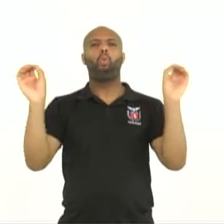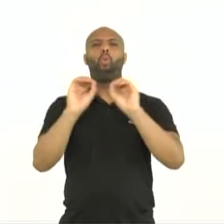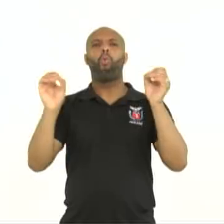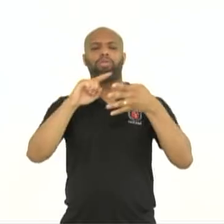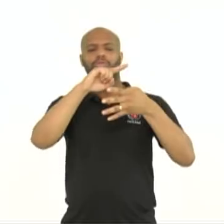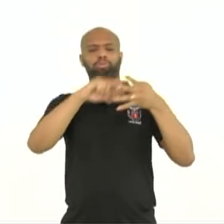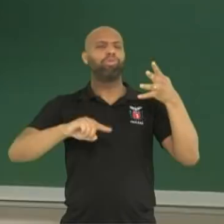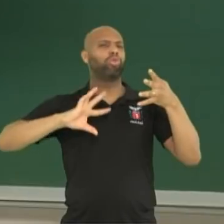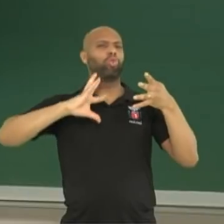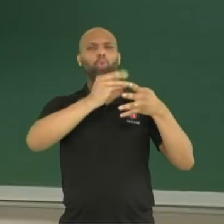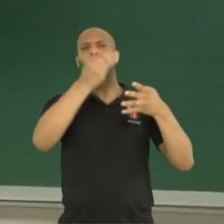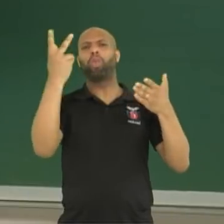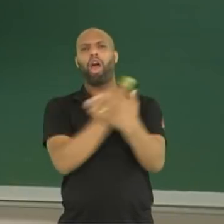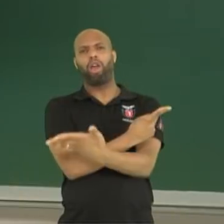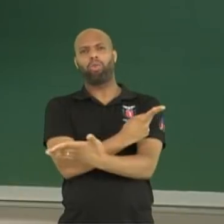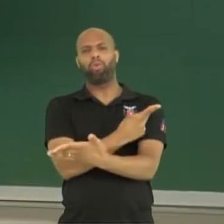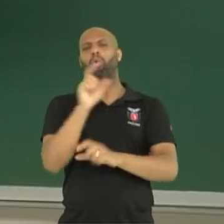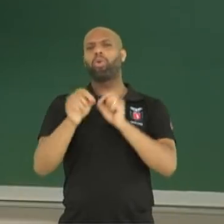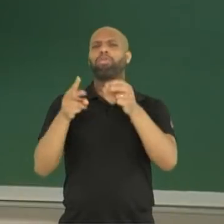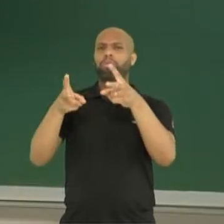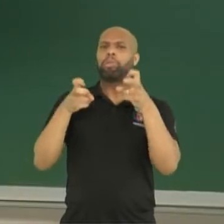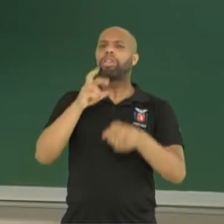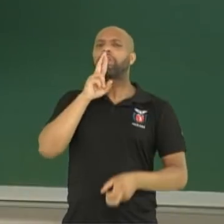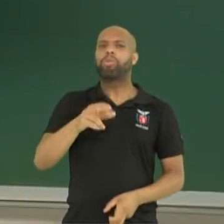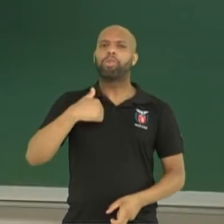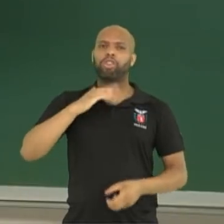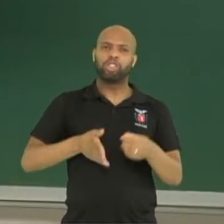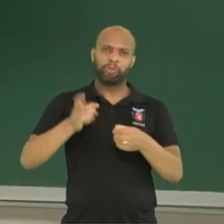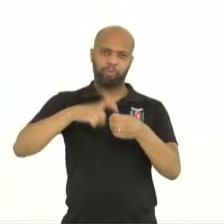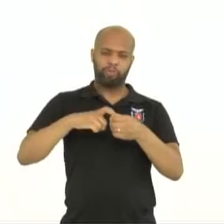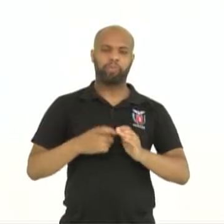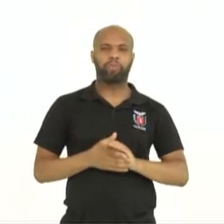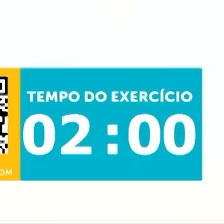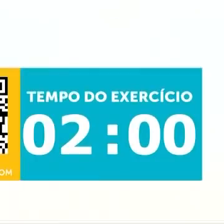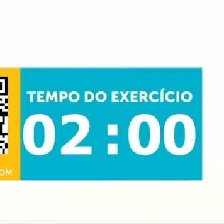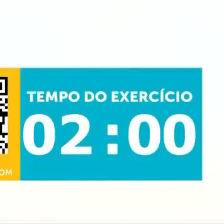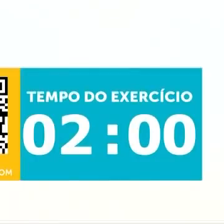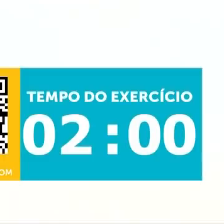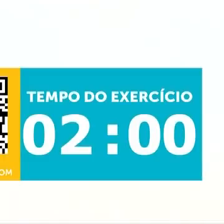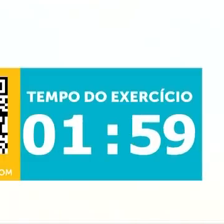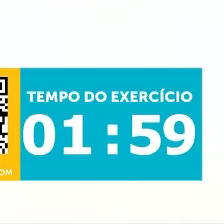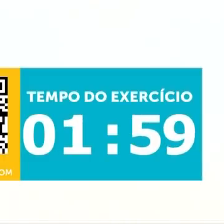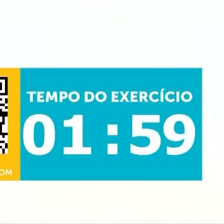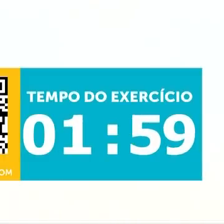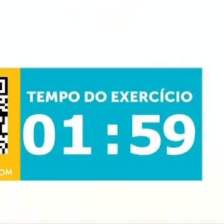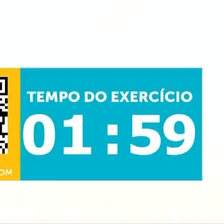das alternativas anteriores? Observe direitinho e já voltamos.